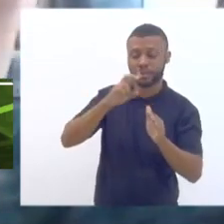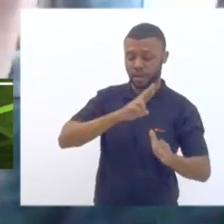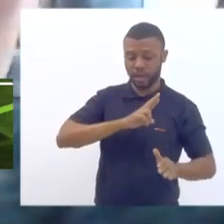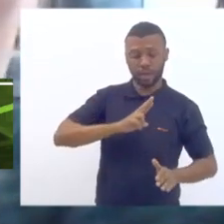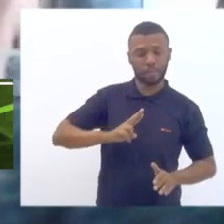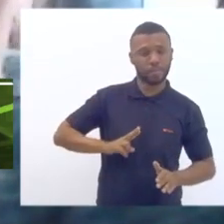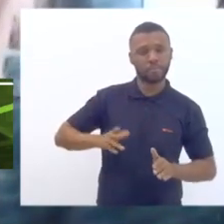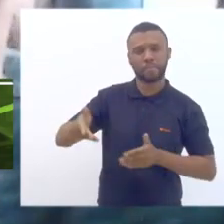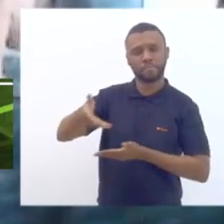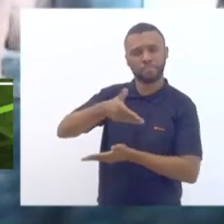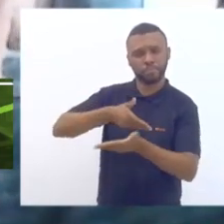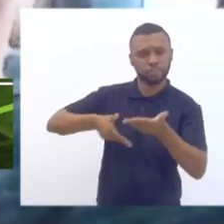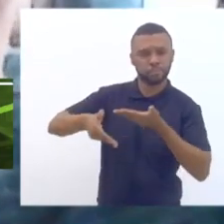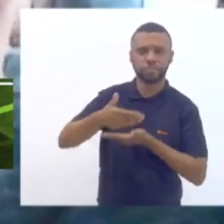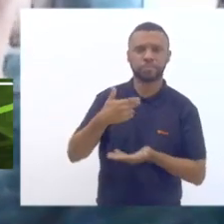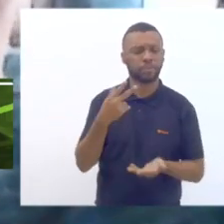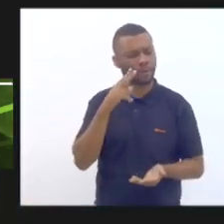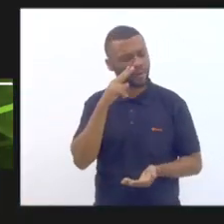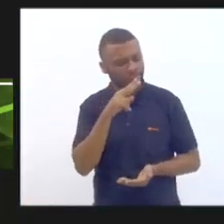o Rodrigo Bacelar